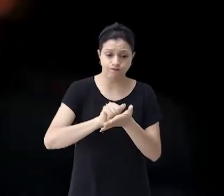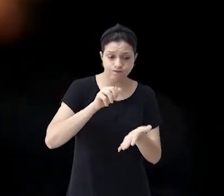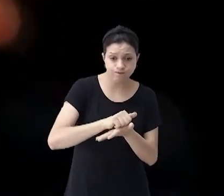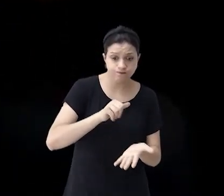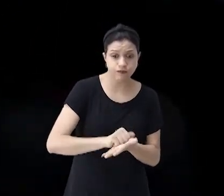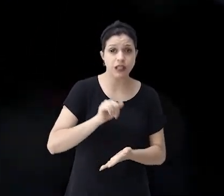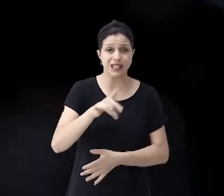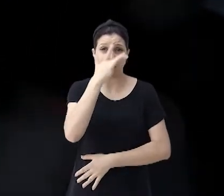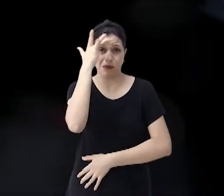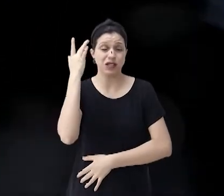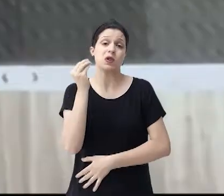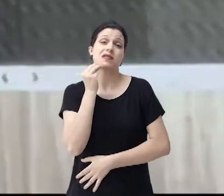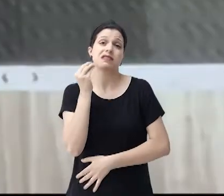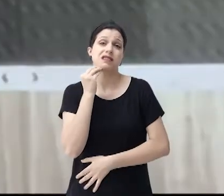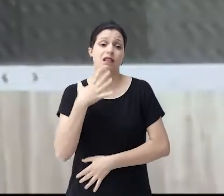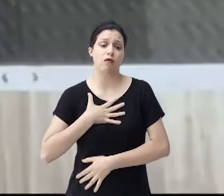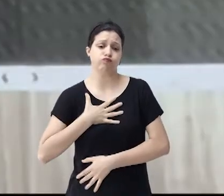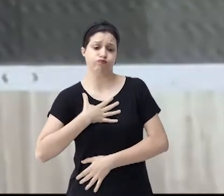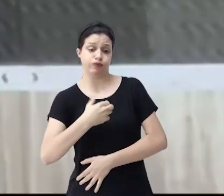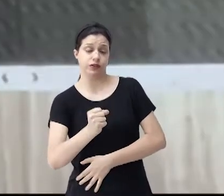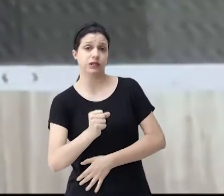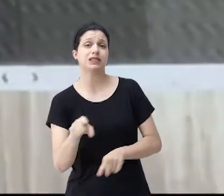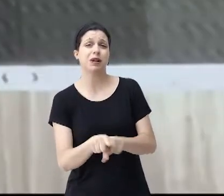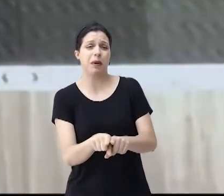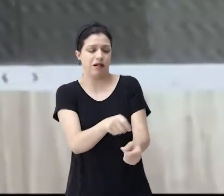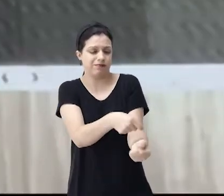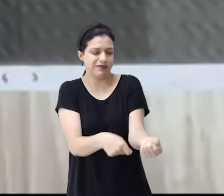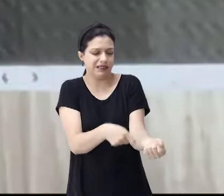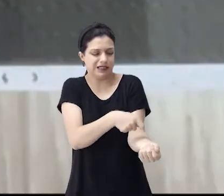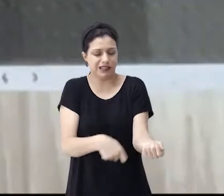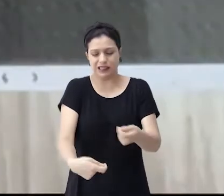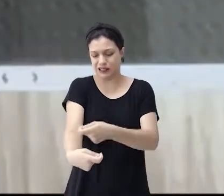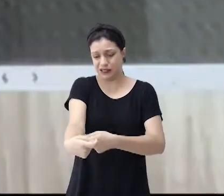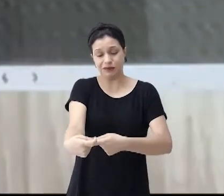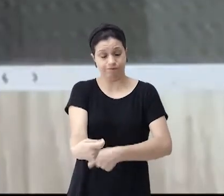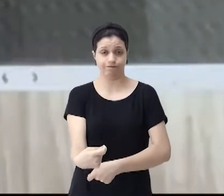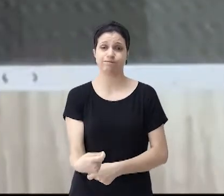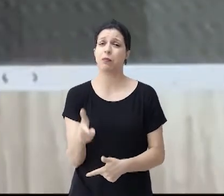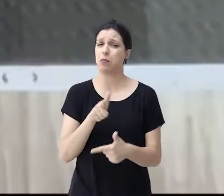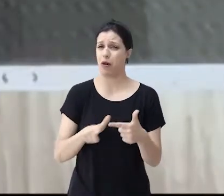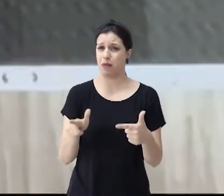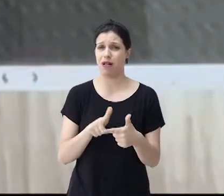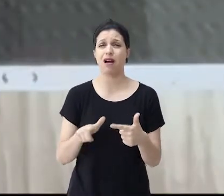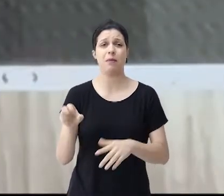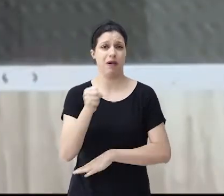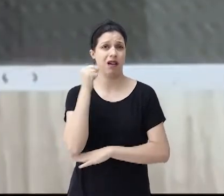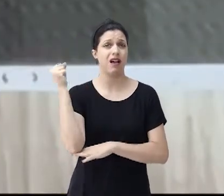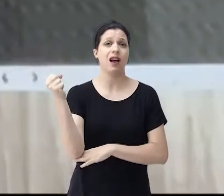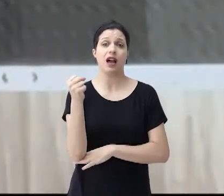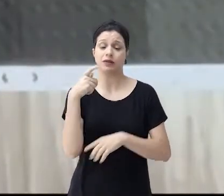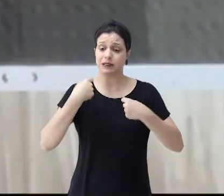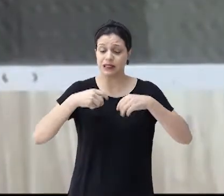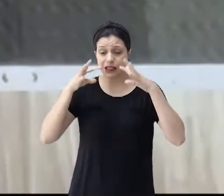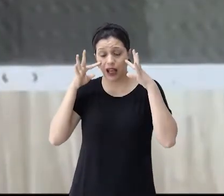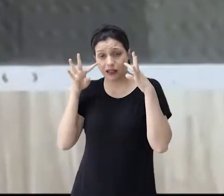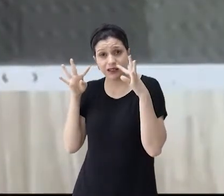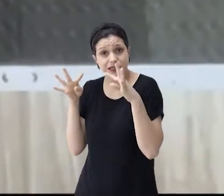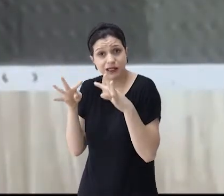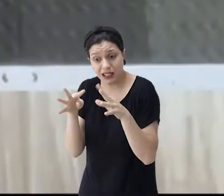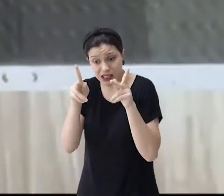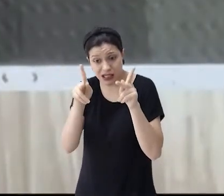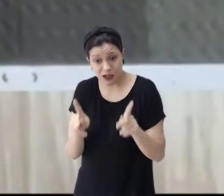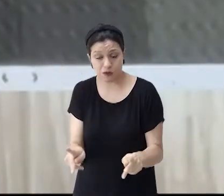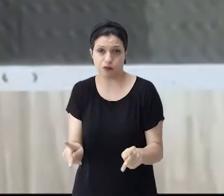suicídio e automutilação. É um problema muito sério, é uma questão que merece ter uma